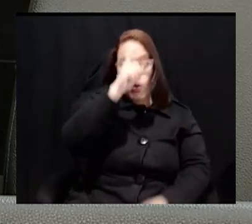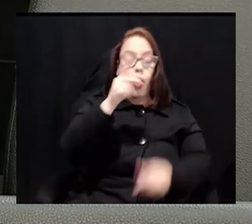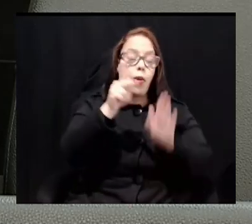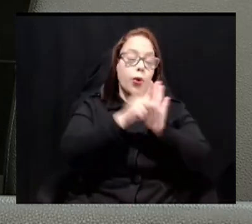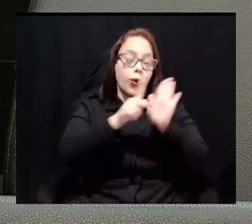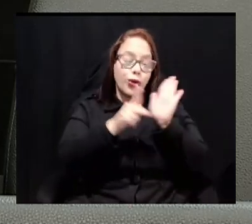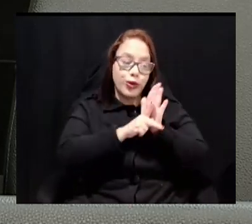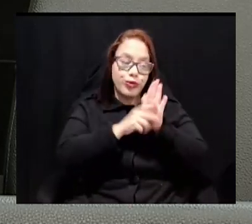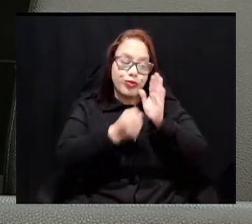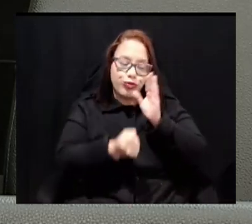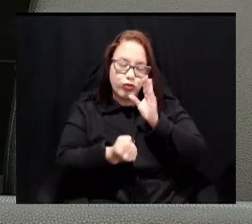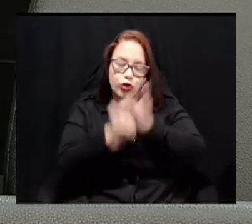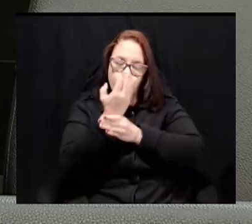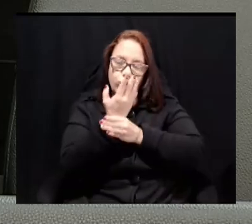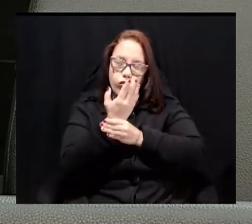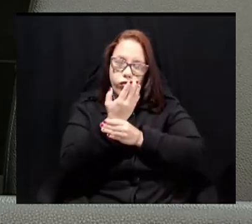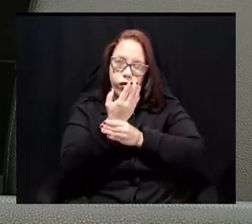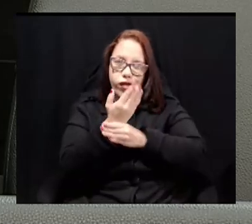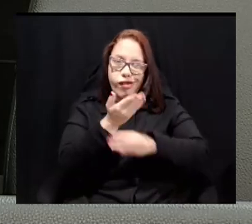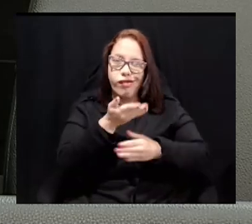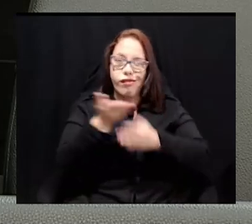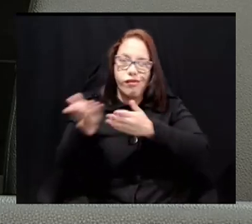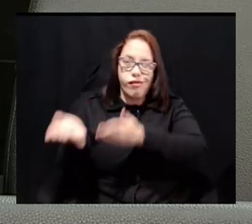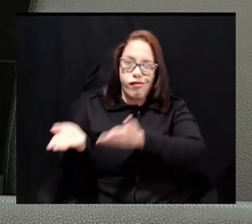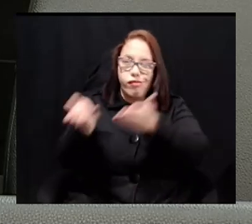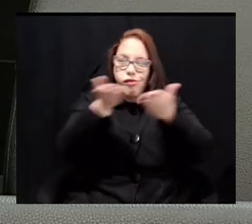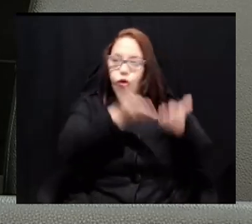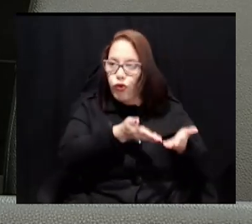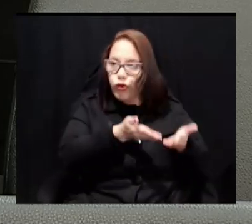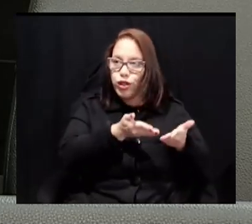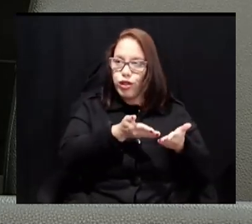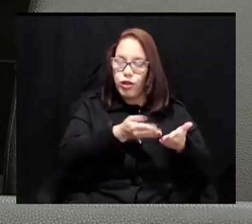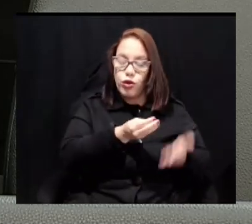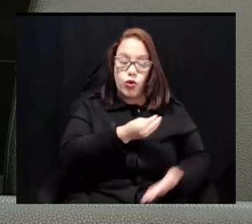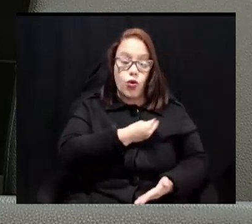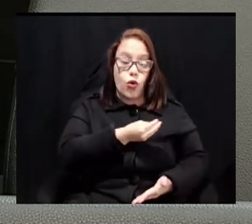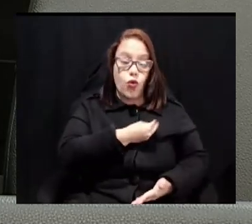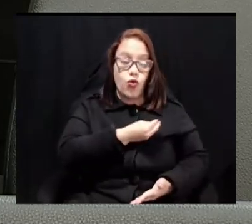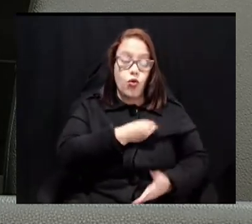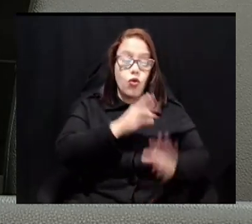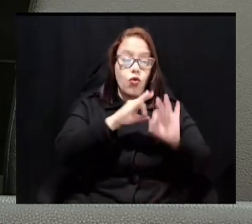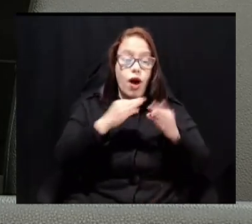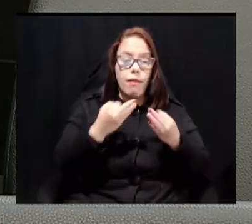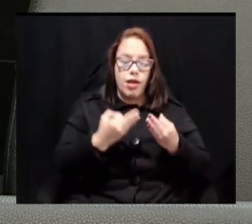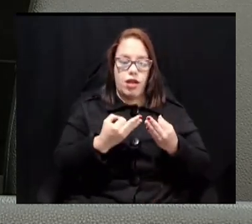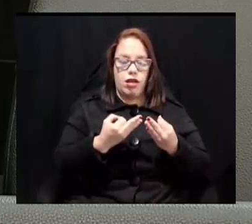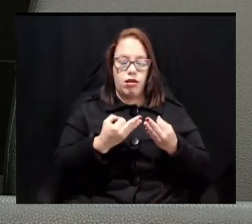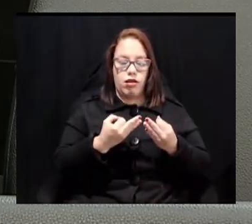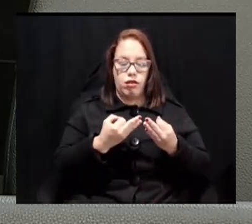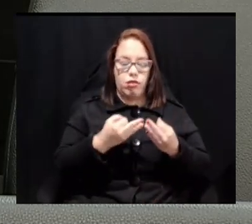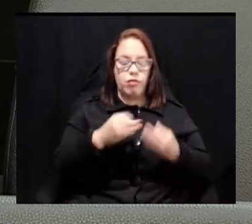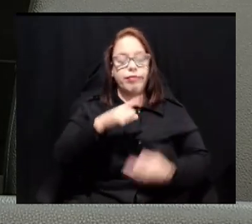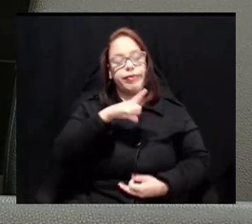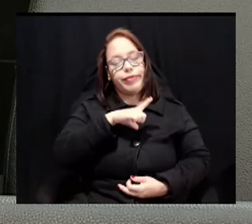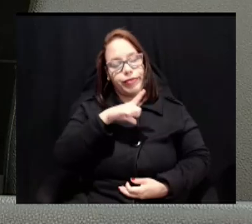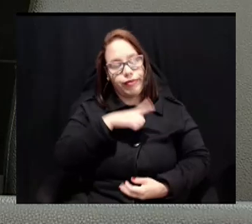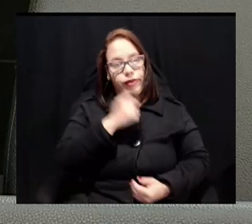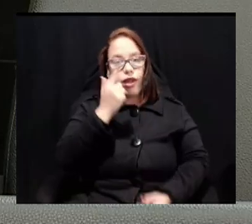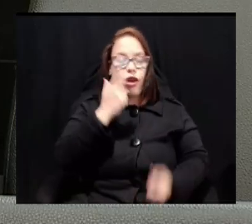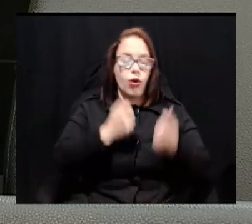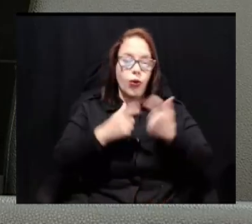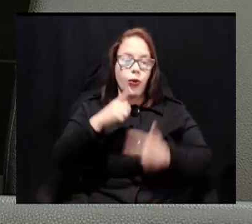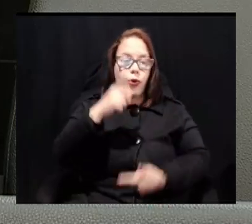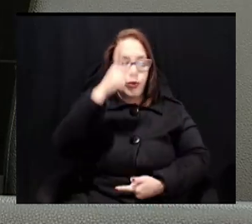nasce de um convite, de um convívio com famílias que tem algum familiar, algum